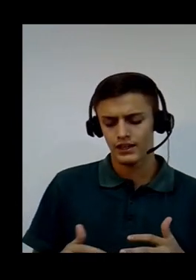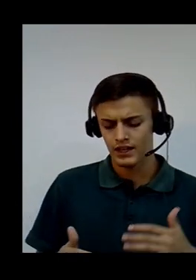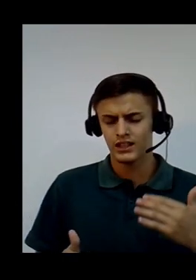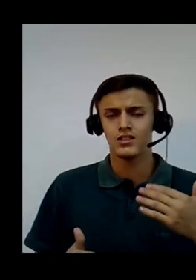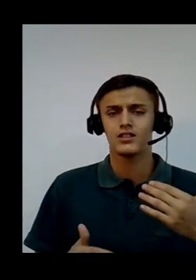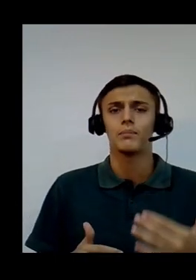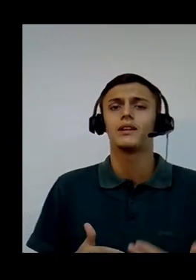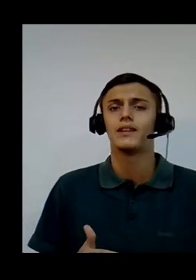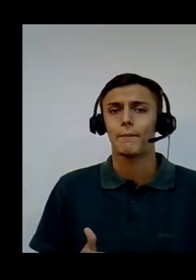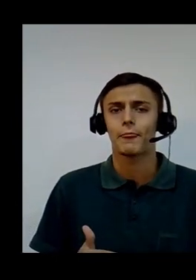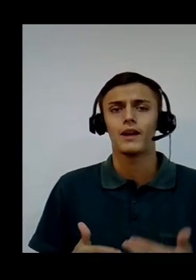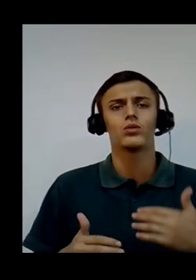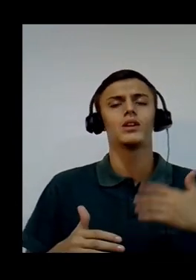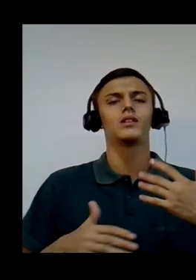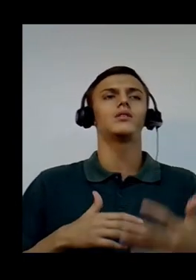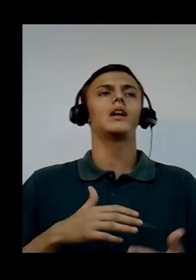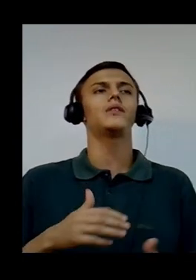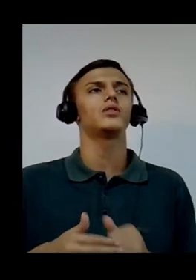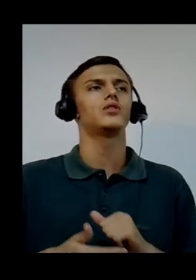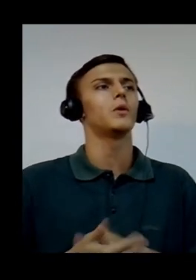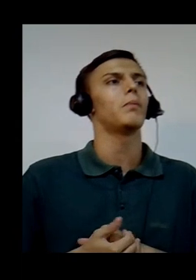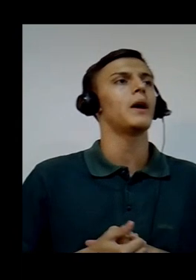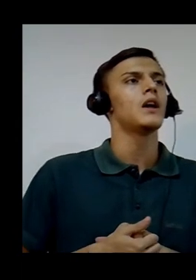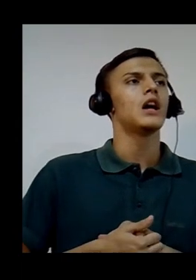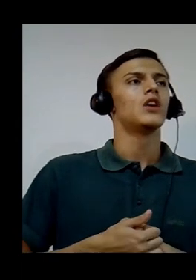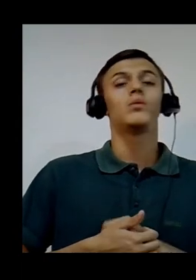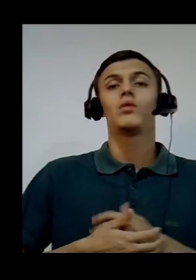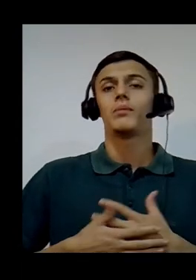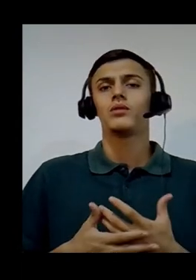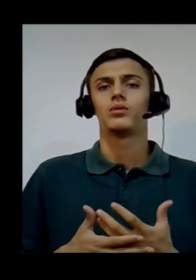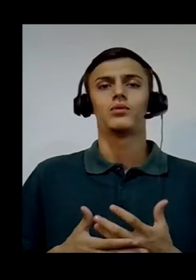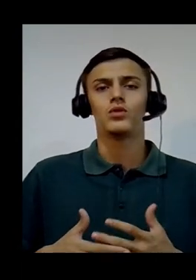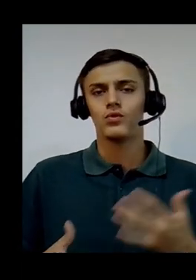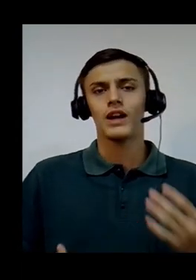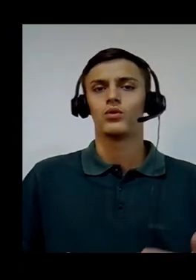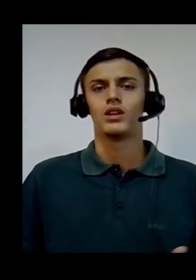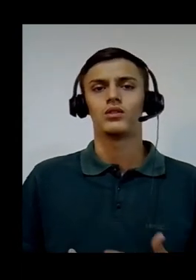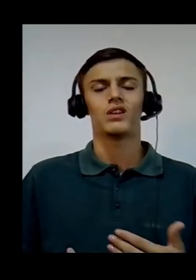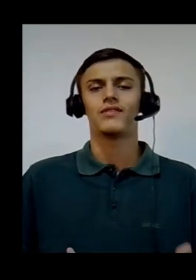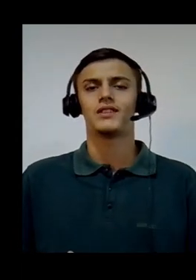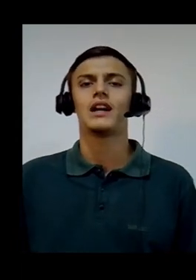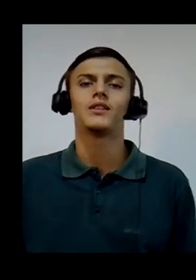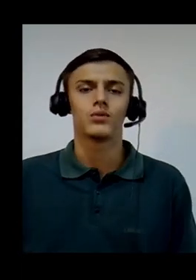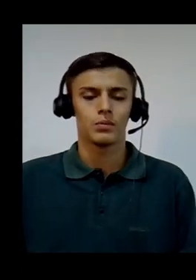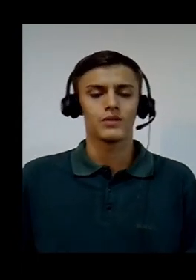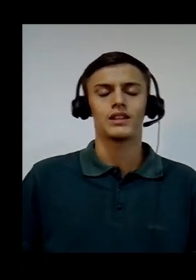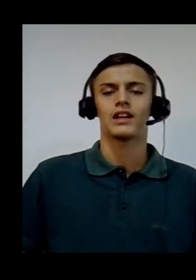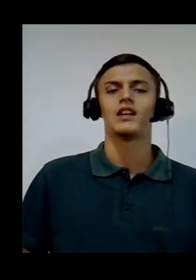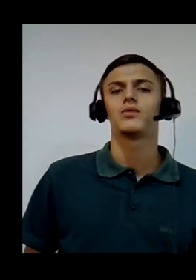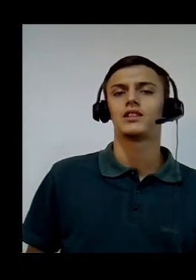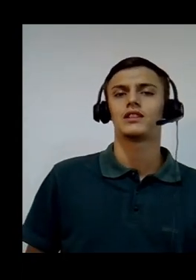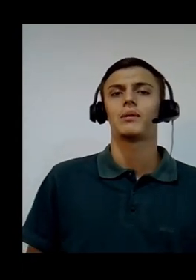aqui que a gente sempre dá, né? Tô andando lá, torci o meu pé, no momento não vai doer, não vai